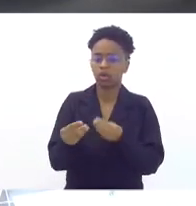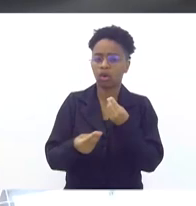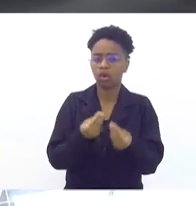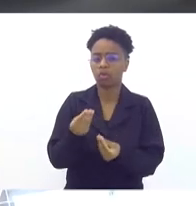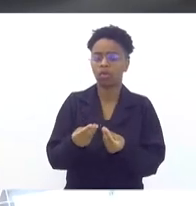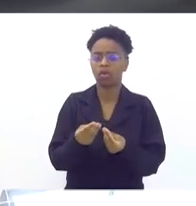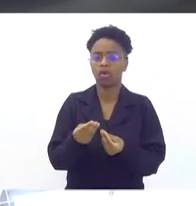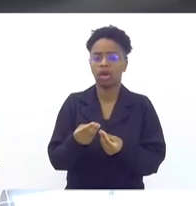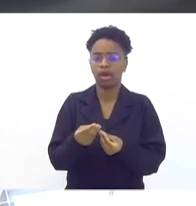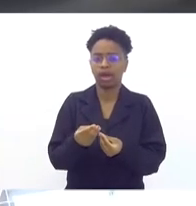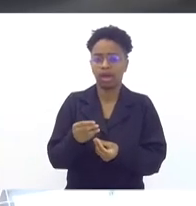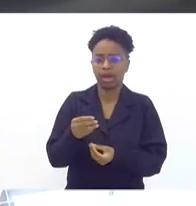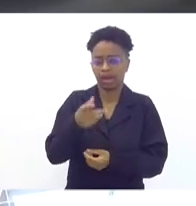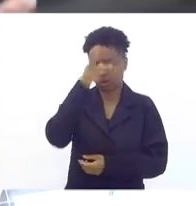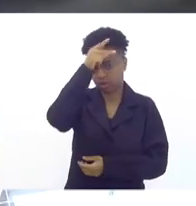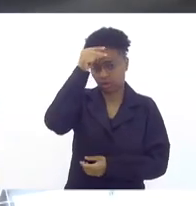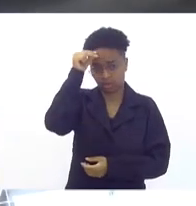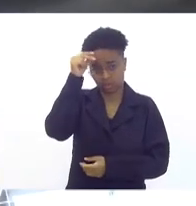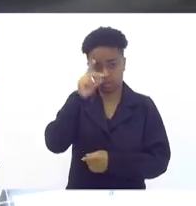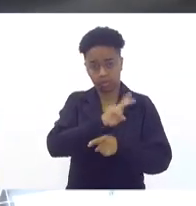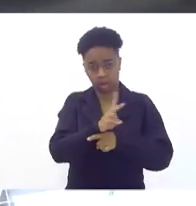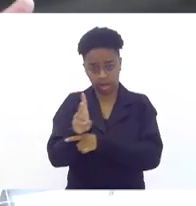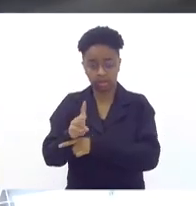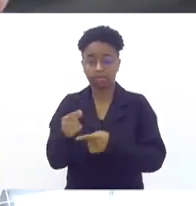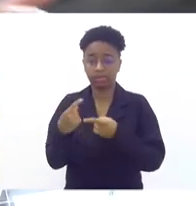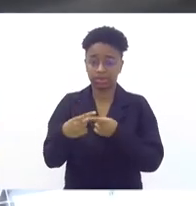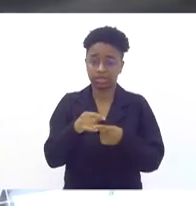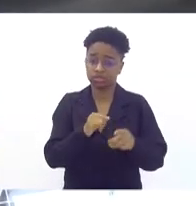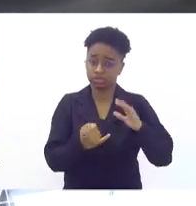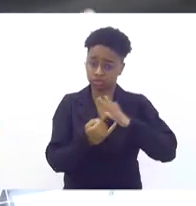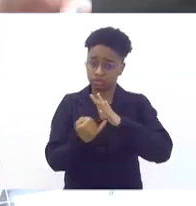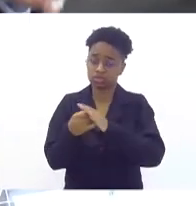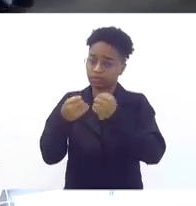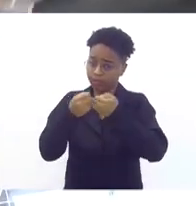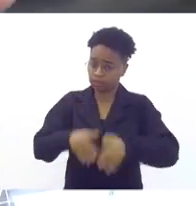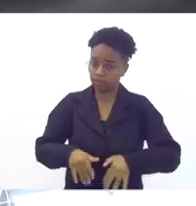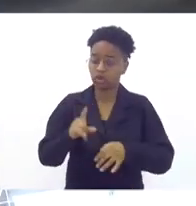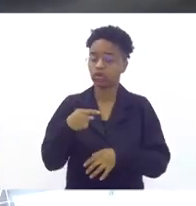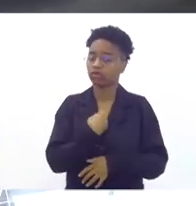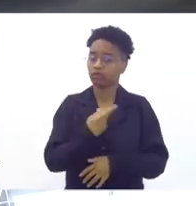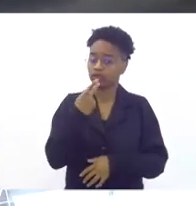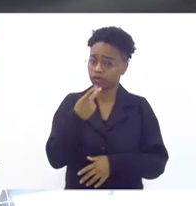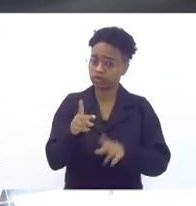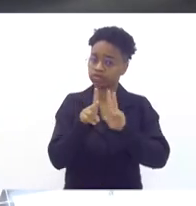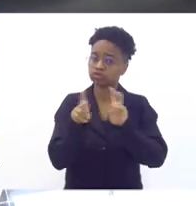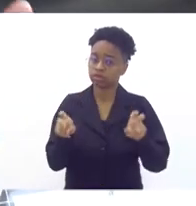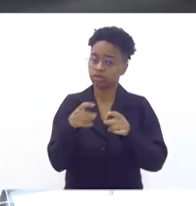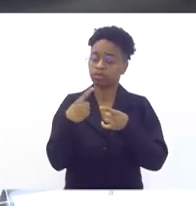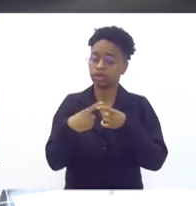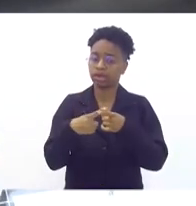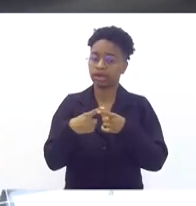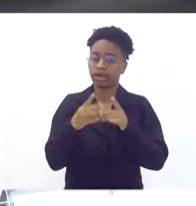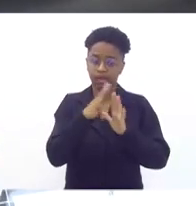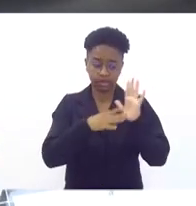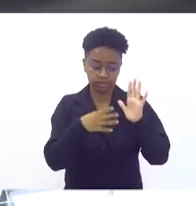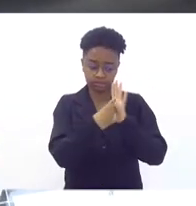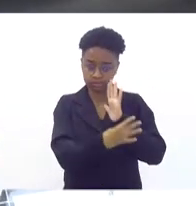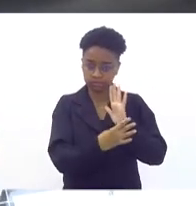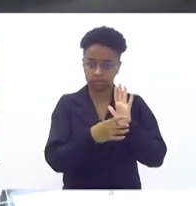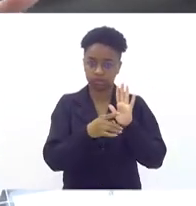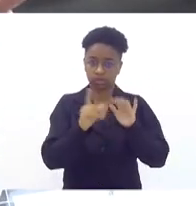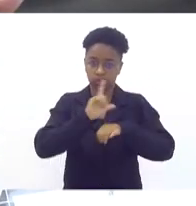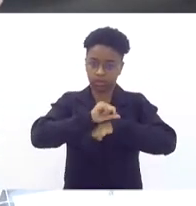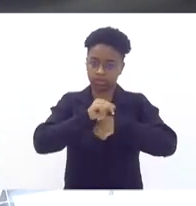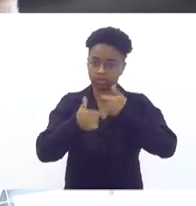colocou muito bem que é uma instituição que estava lhe pediatra nós falamos isso lá na mudança da escala que isso era ponta do iceberg